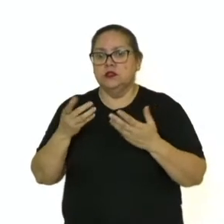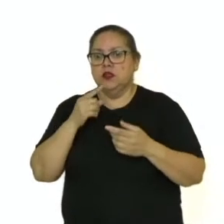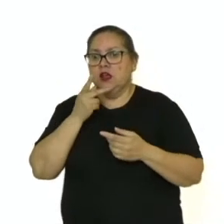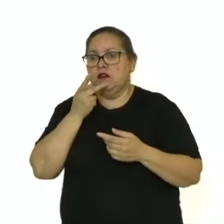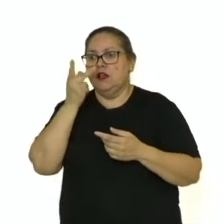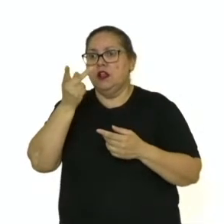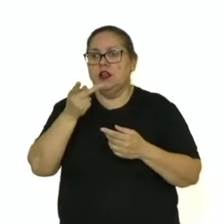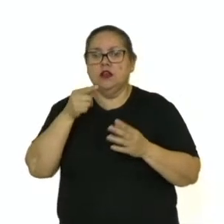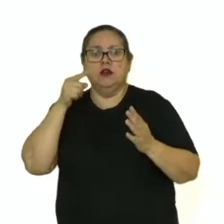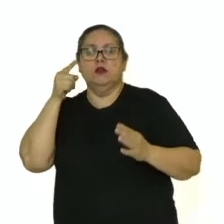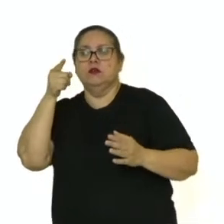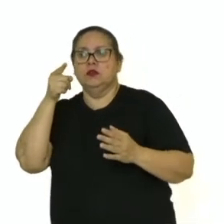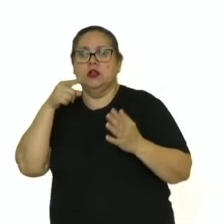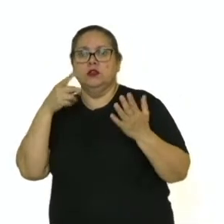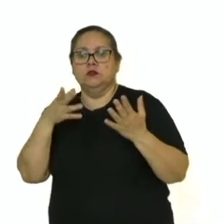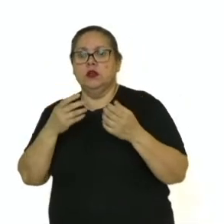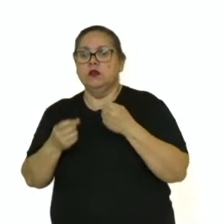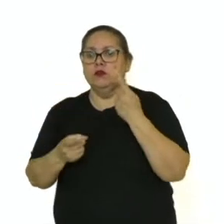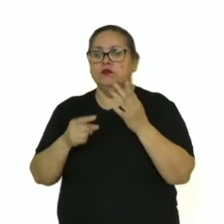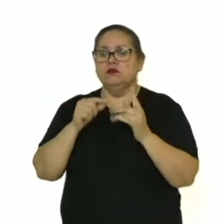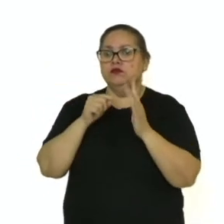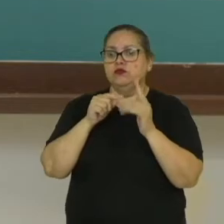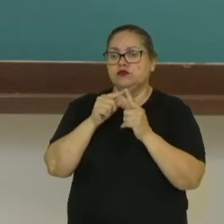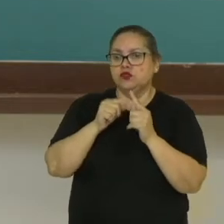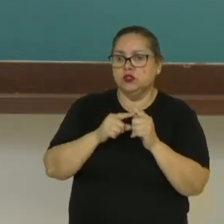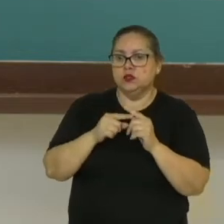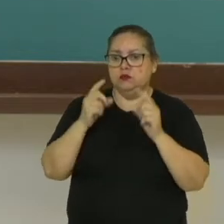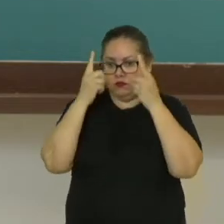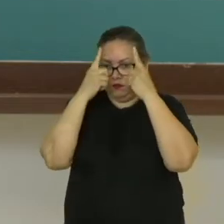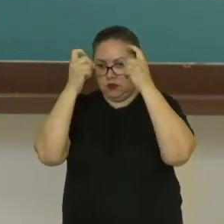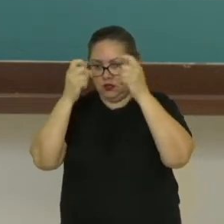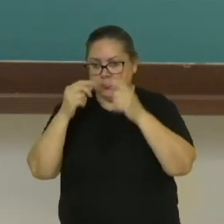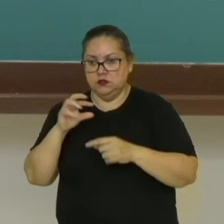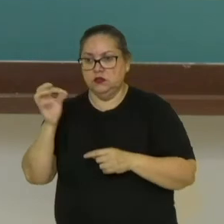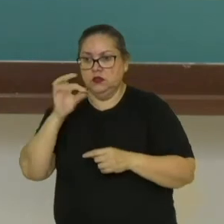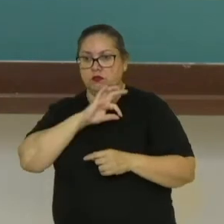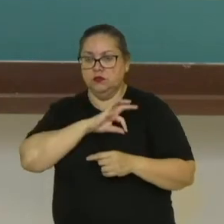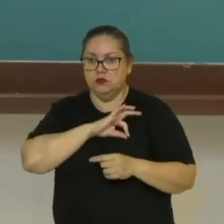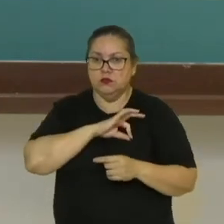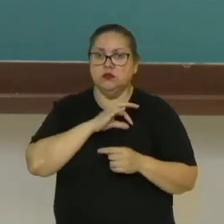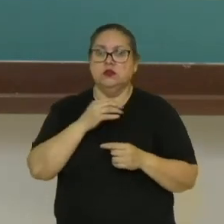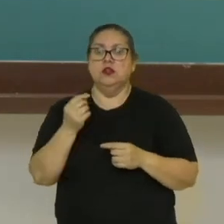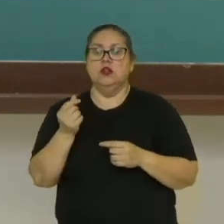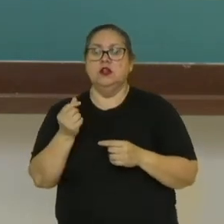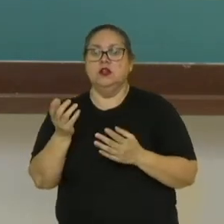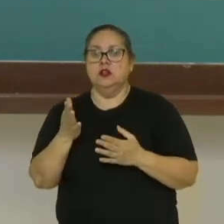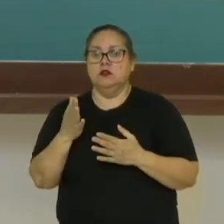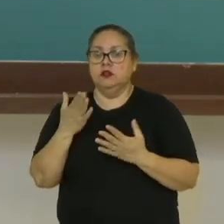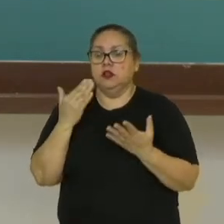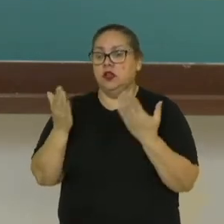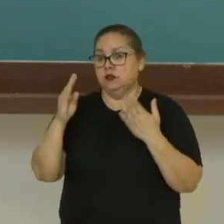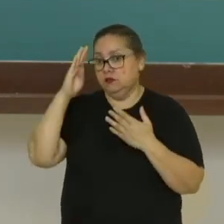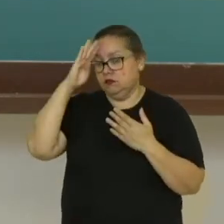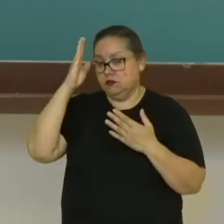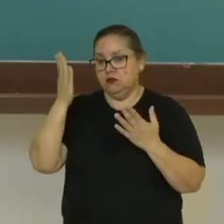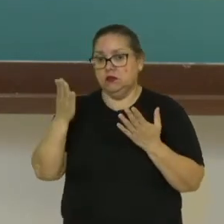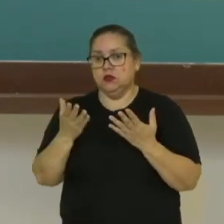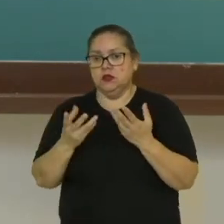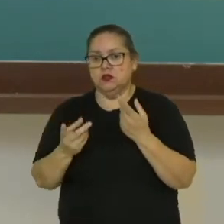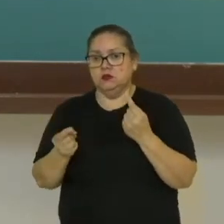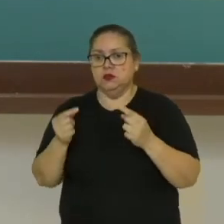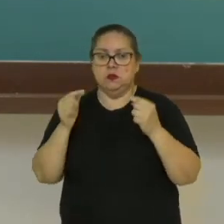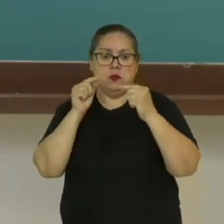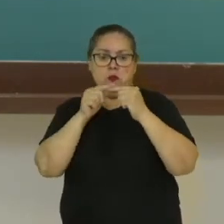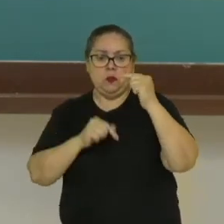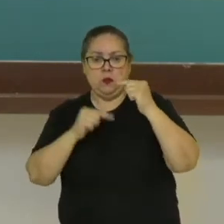denunciar algum tipo de violência policial ou abordagens que são mais arbitrárias, né, que não são tão coerentes